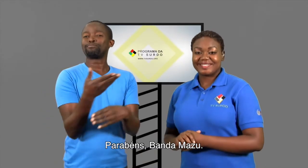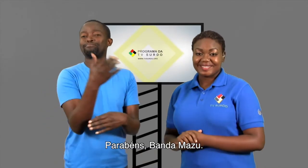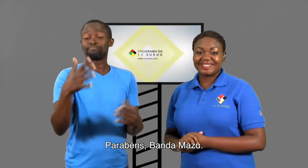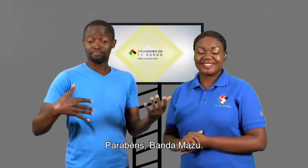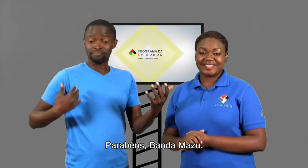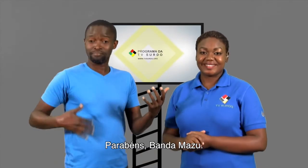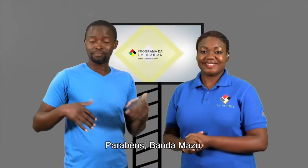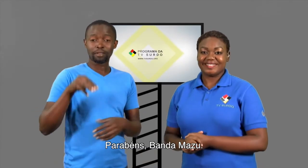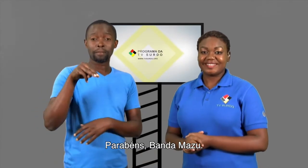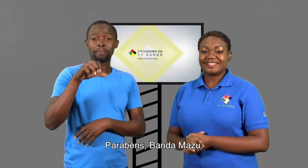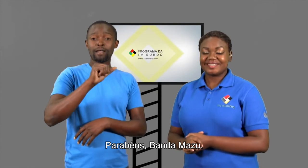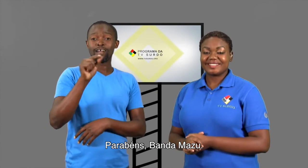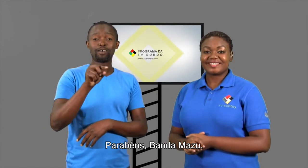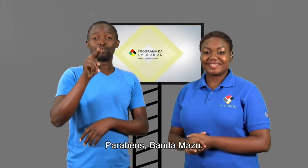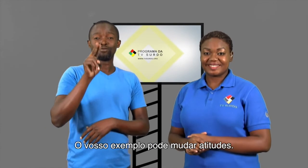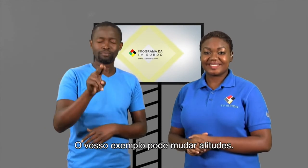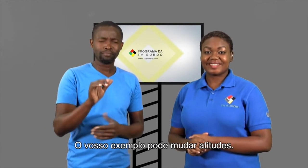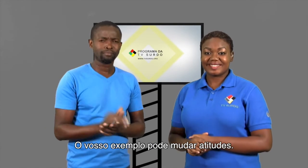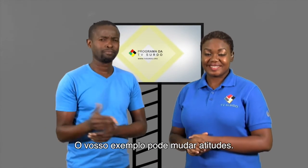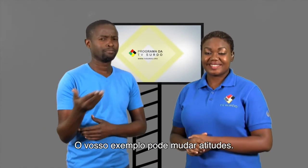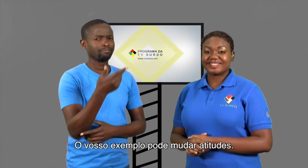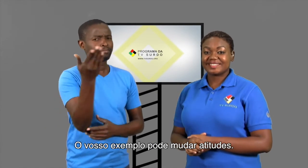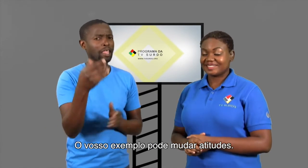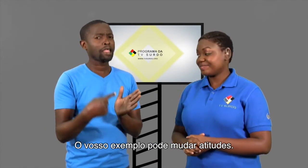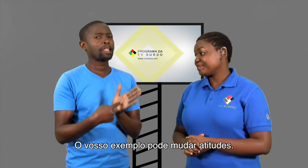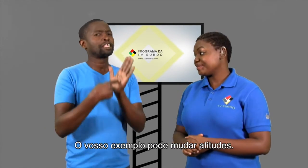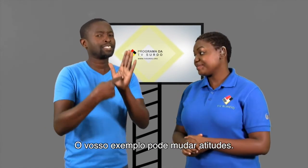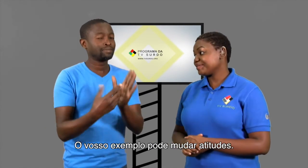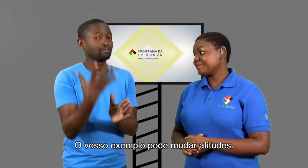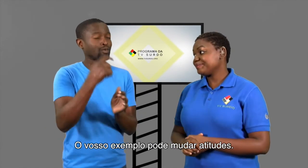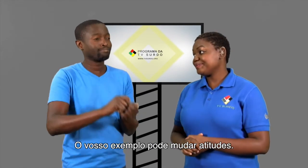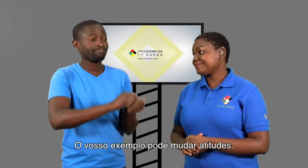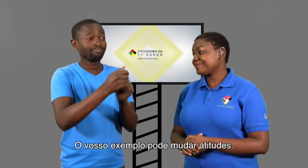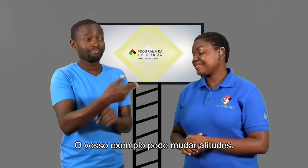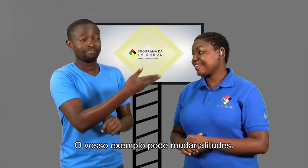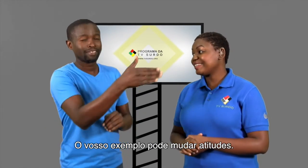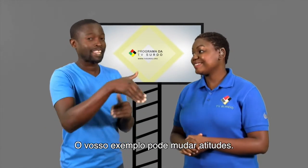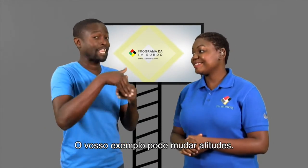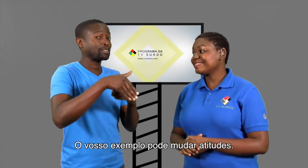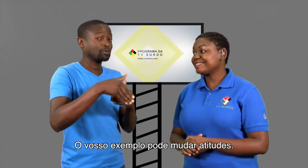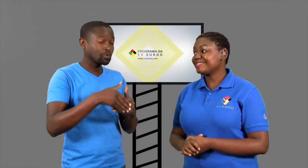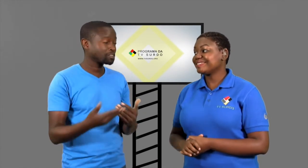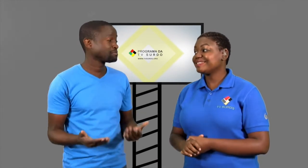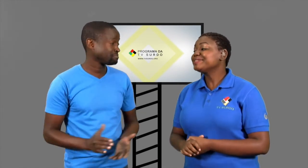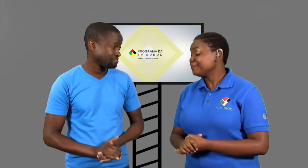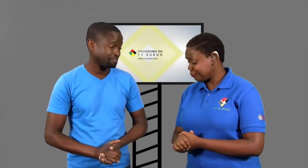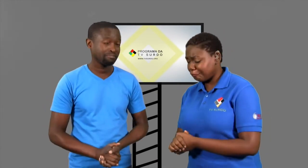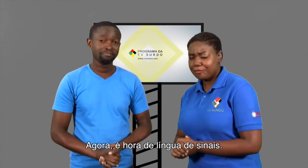Parabéns, banda Mazo. O vosso exemplo pode mudar atitudes.